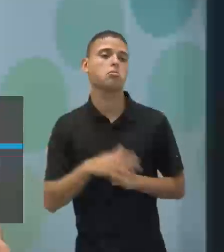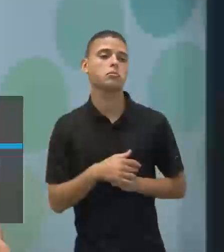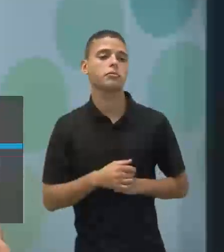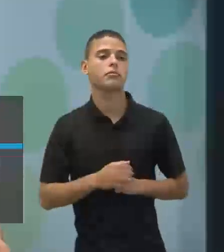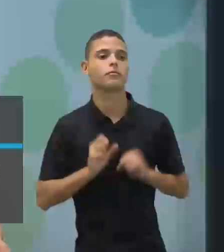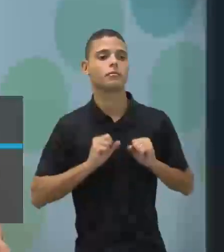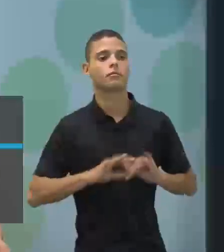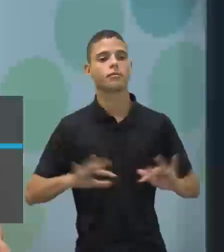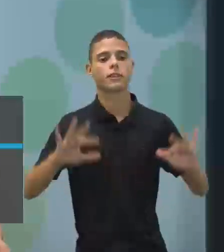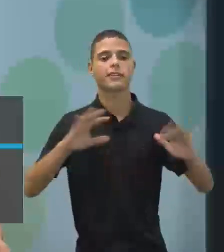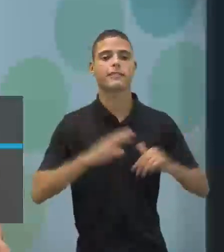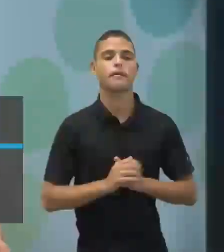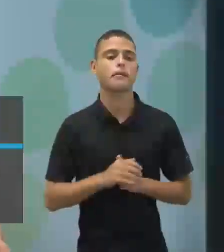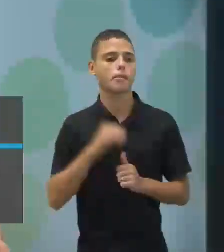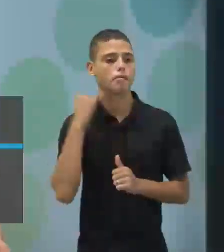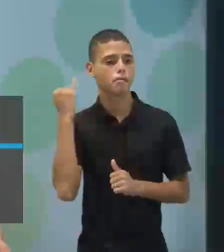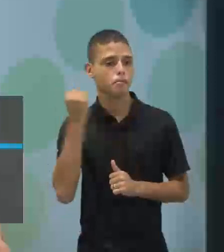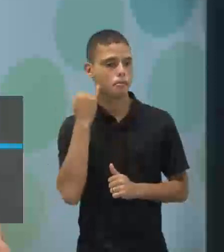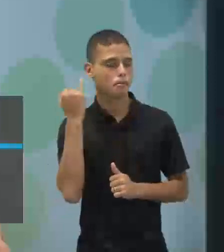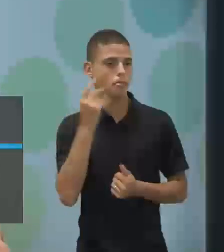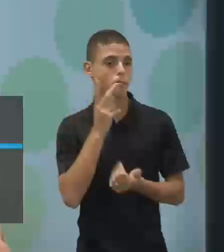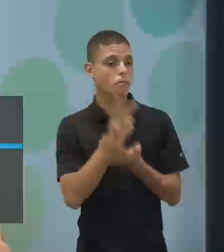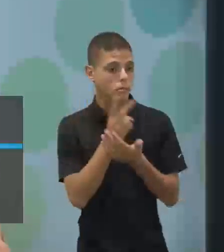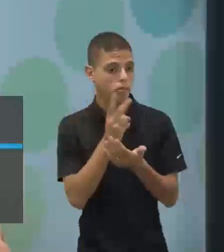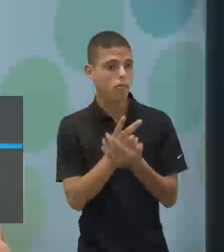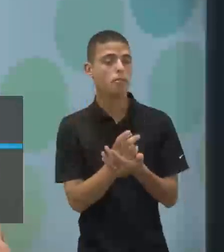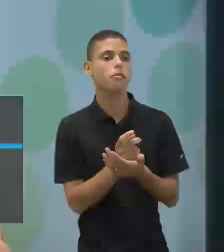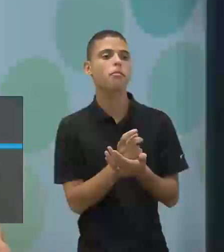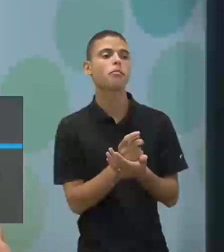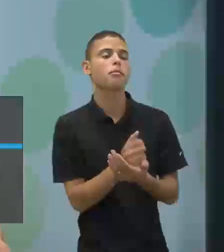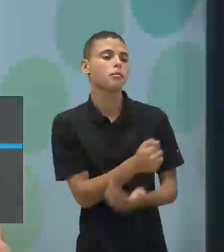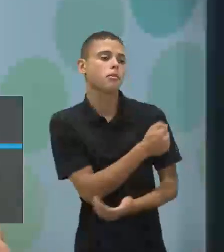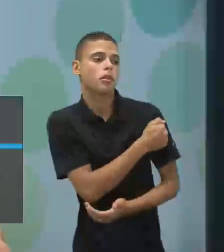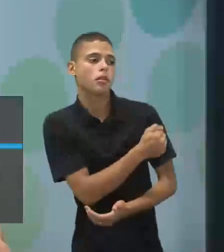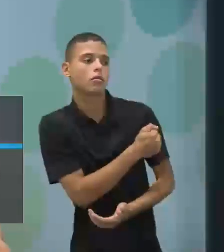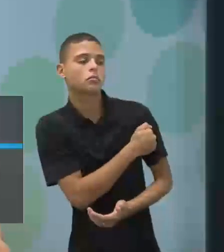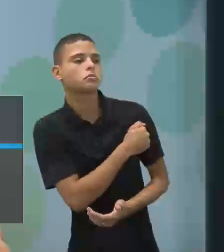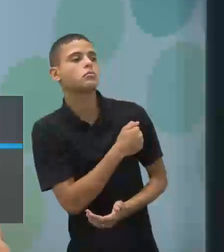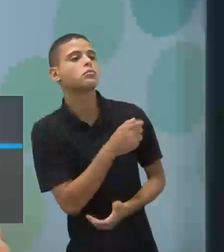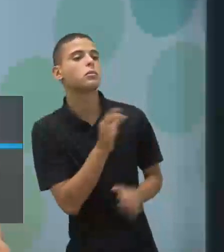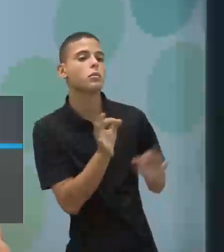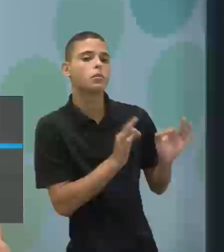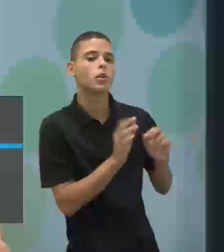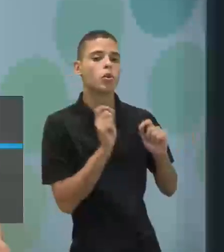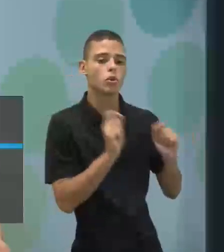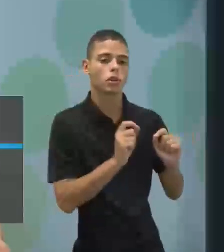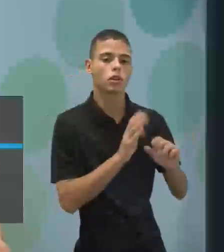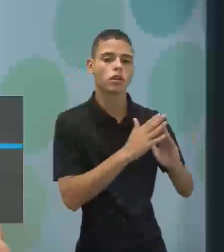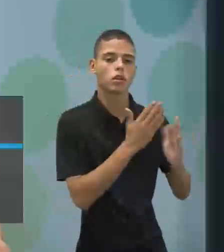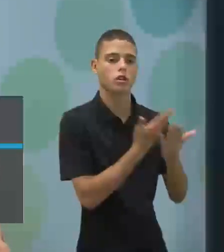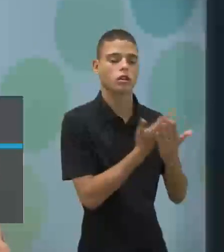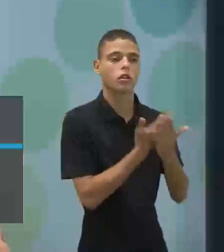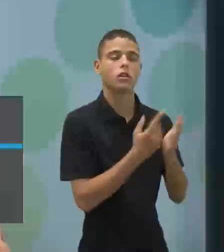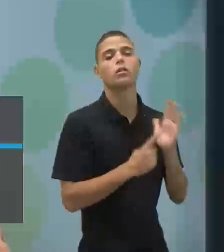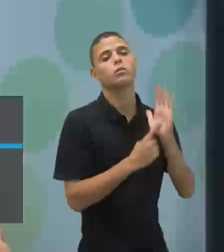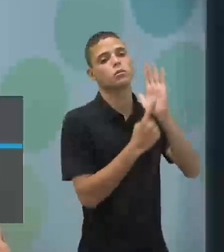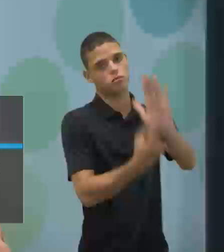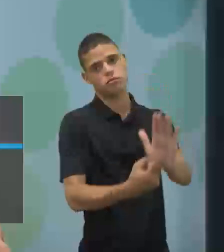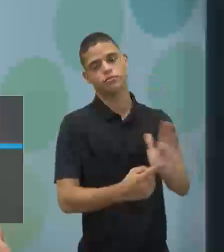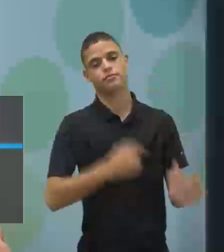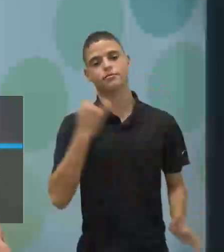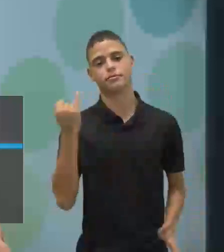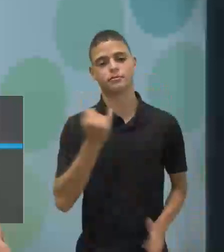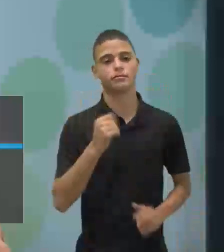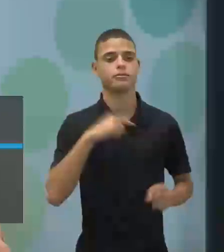importante a gente mostrar o que os estudantes estão fazendo na escola. É muito importante. Para eles sentirem que